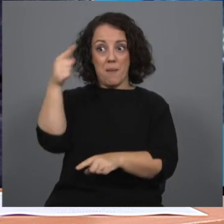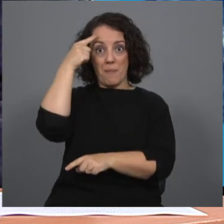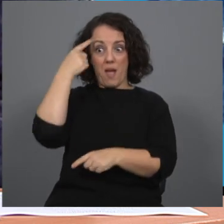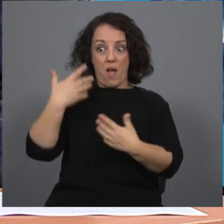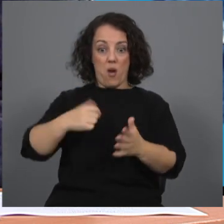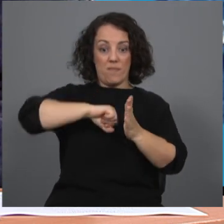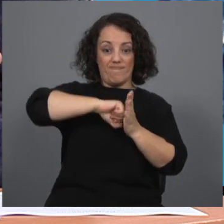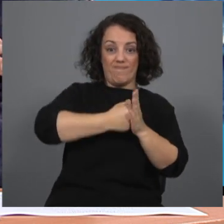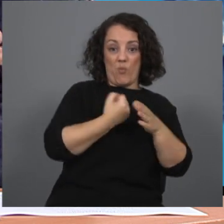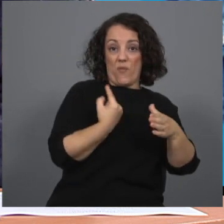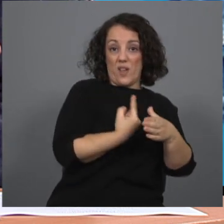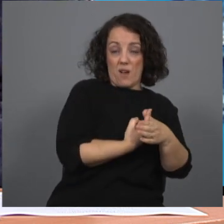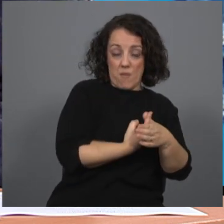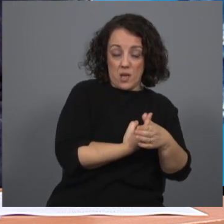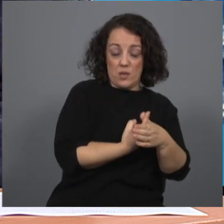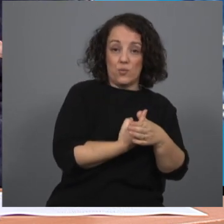agora